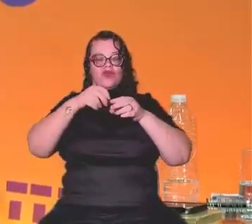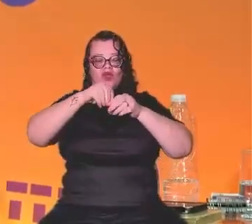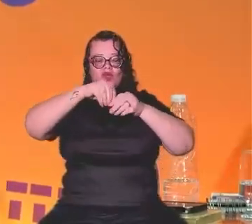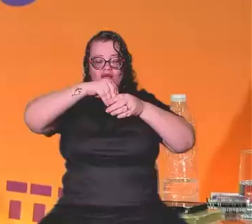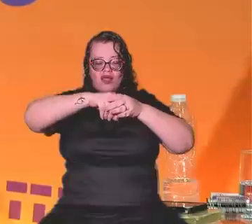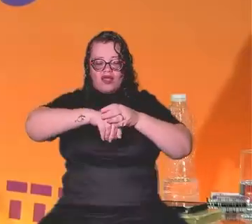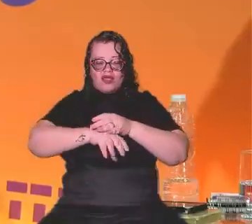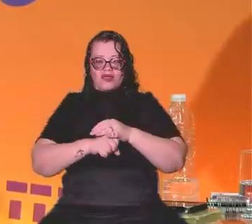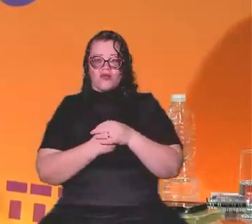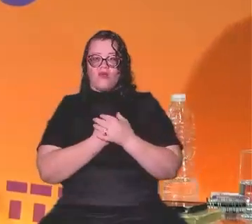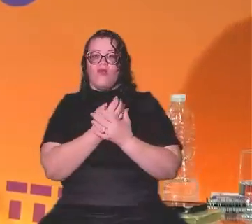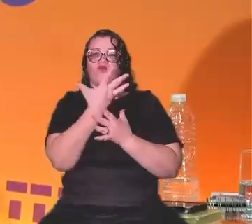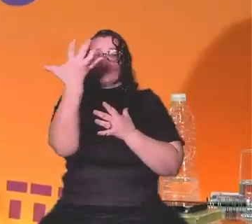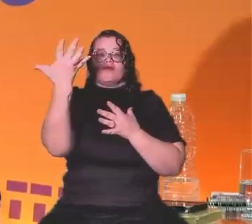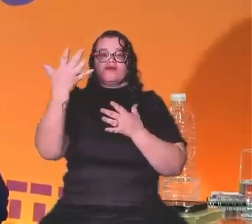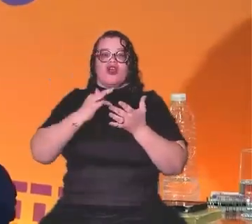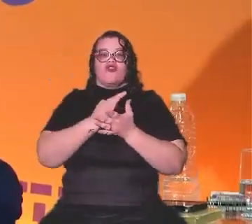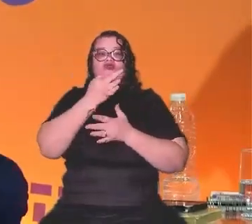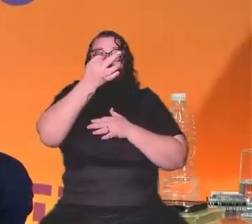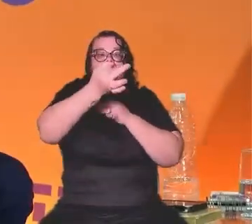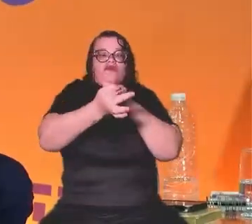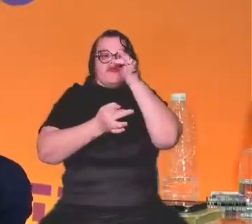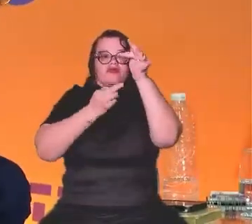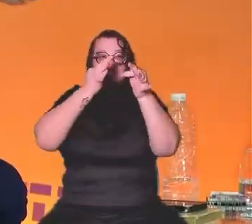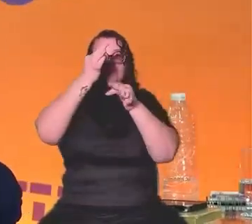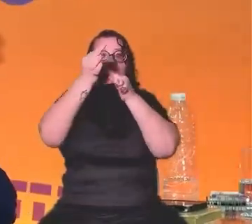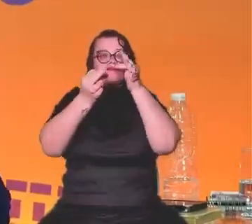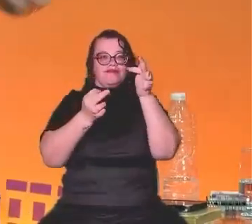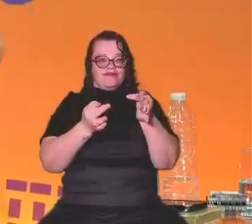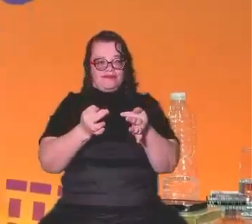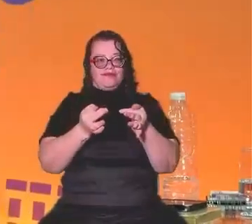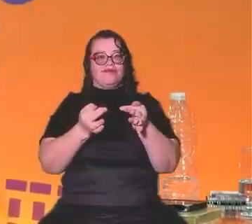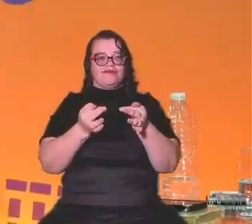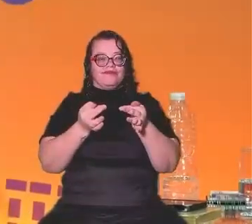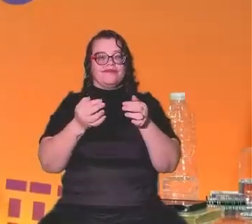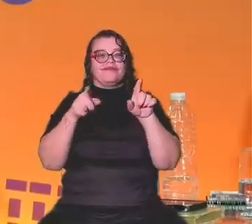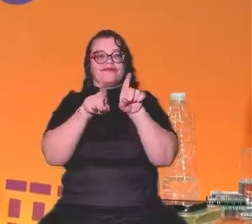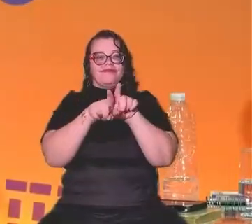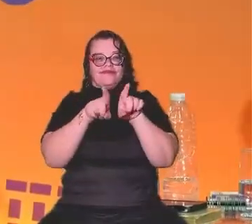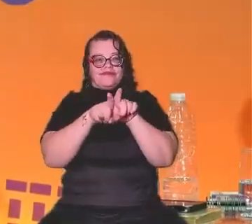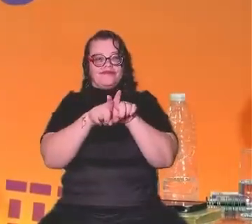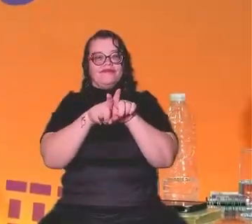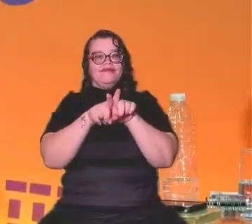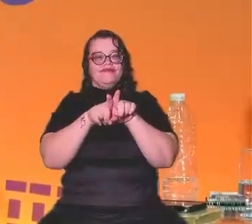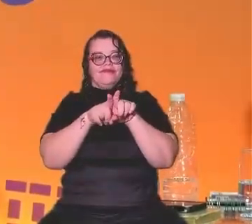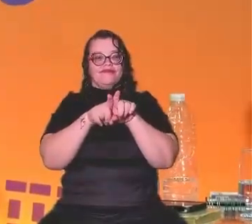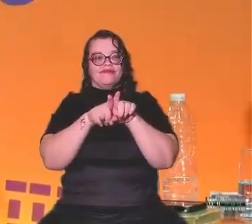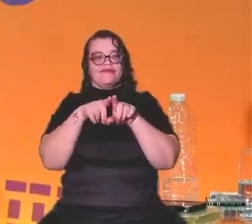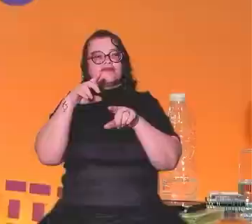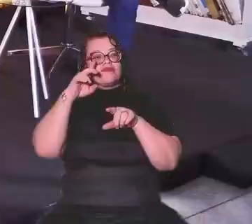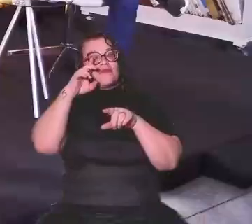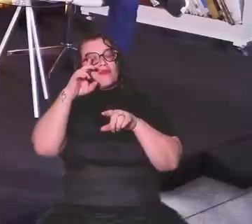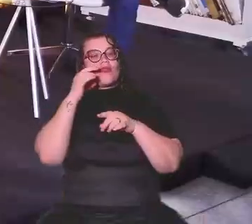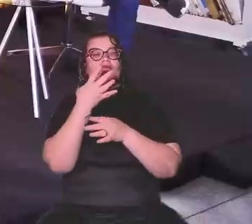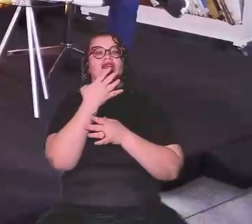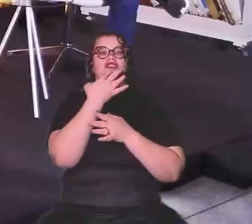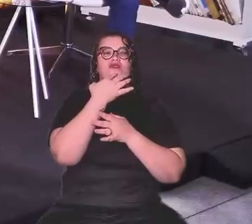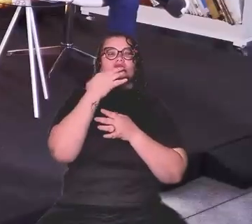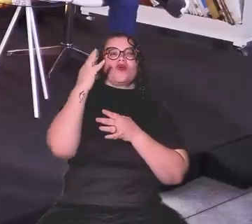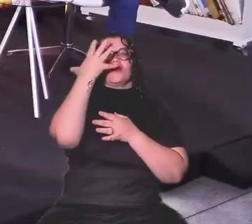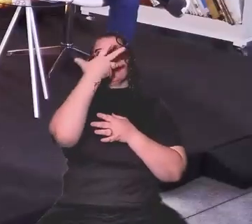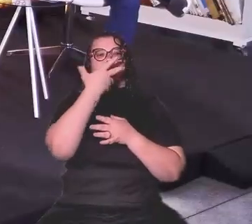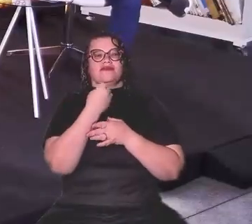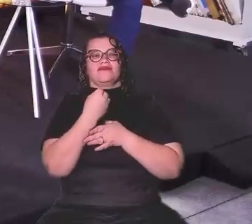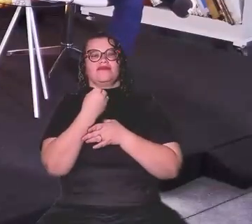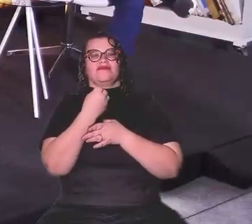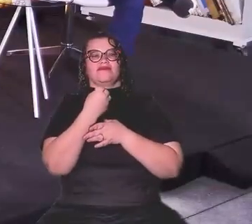na explosão nasce uma flor, né? Colorido, não né? fui rap, não foi rap. E é esse, poesia. Esse colorido que você trouxe aqui